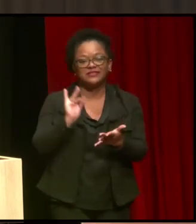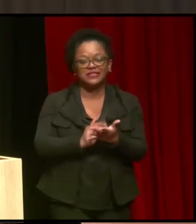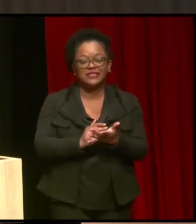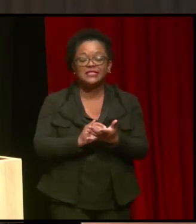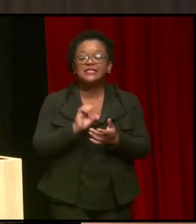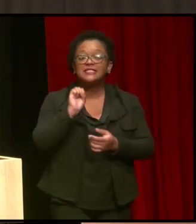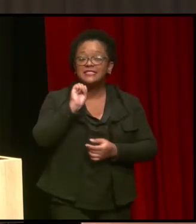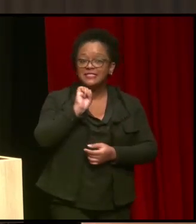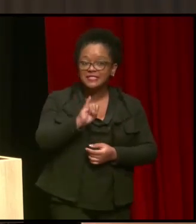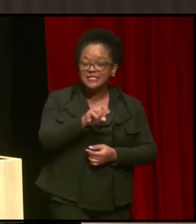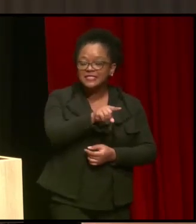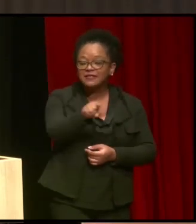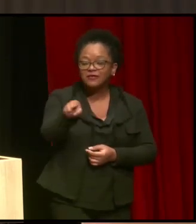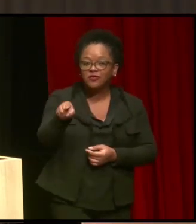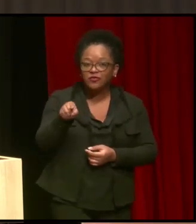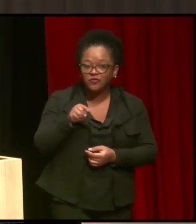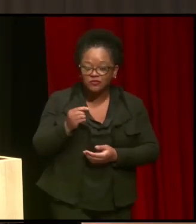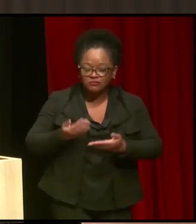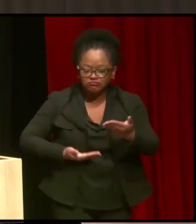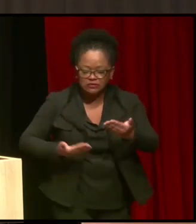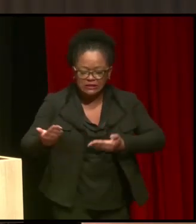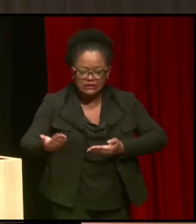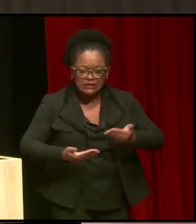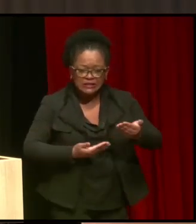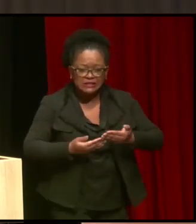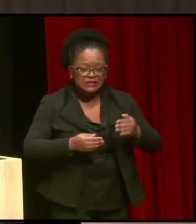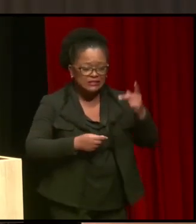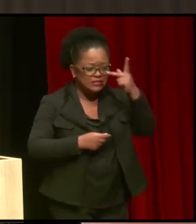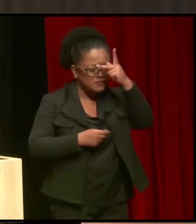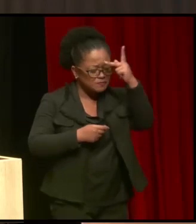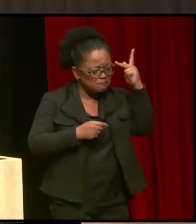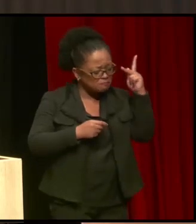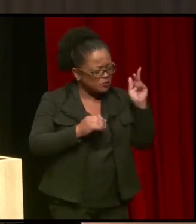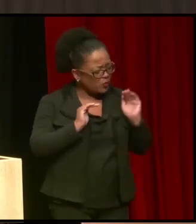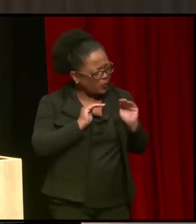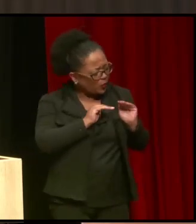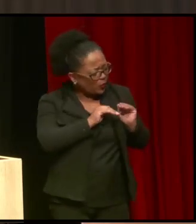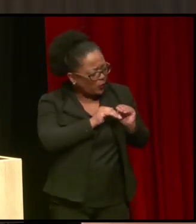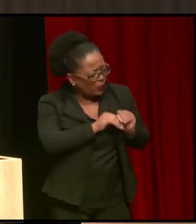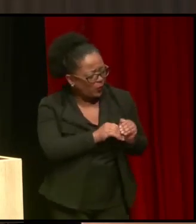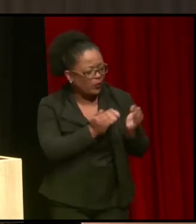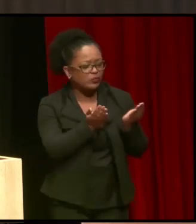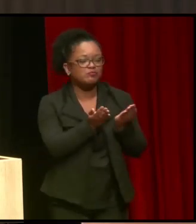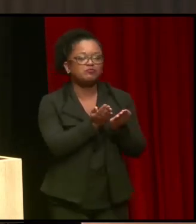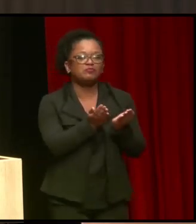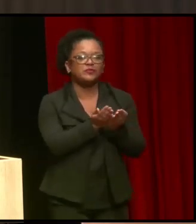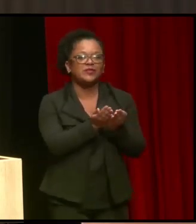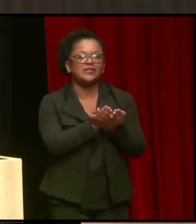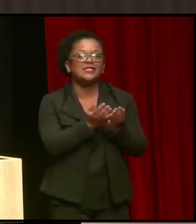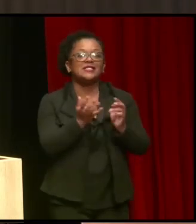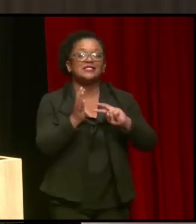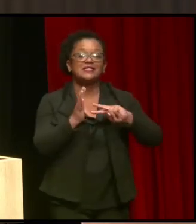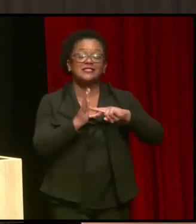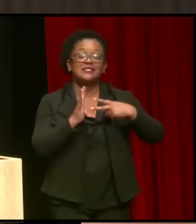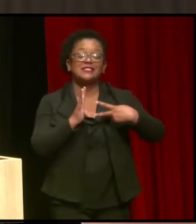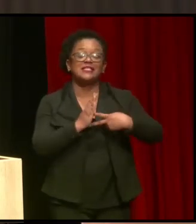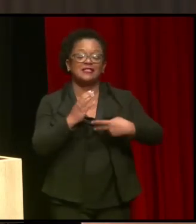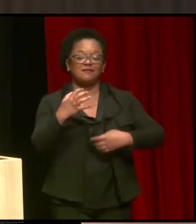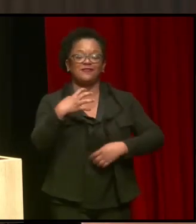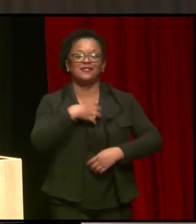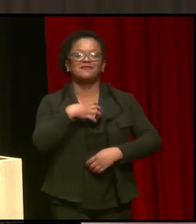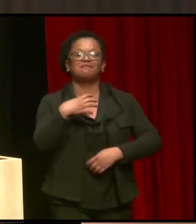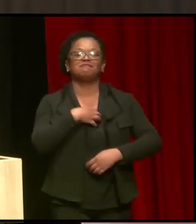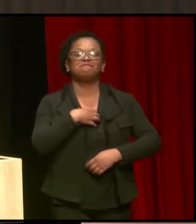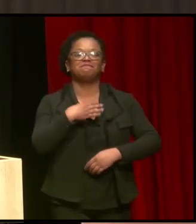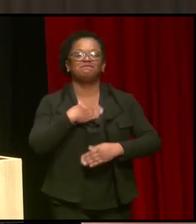Quando vocês fizeram isso ao mais humilde dos meus irmãos, foi a mim que fizeram.